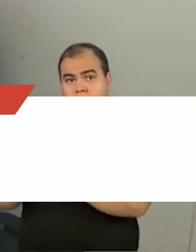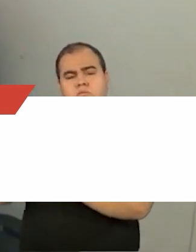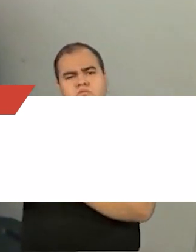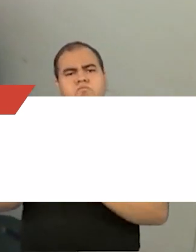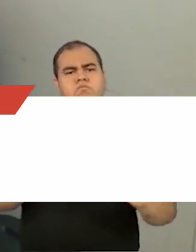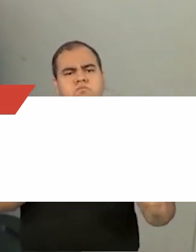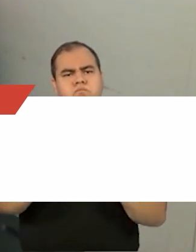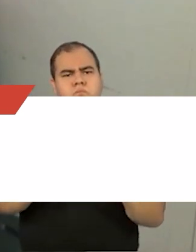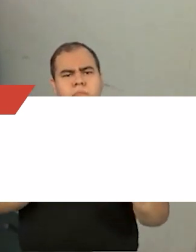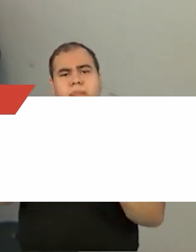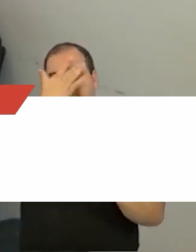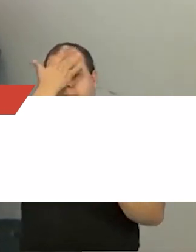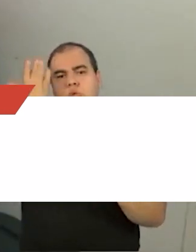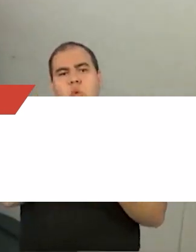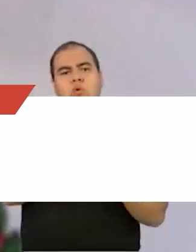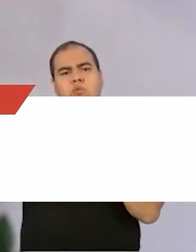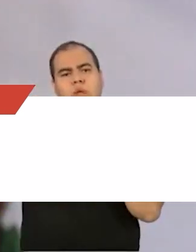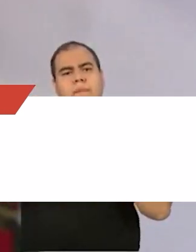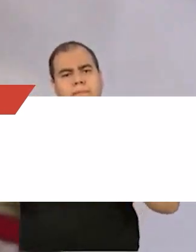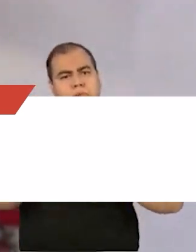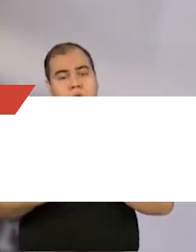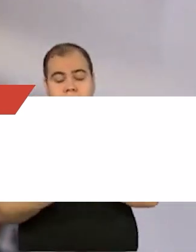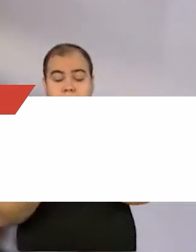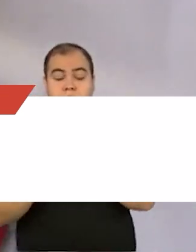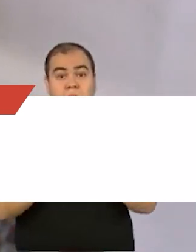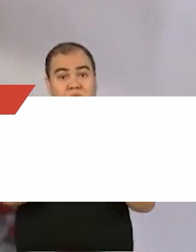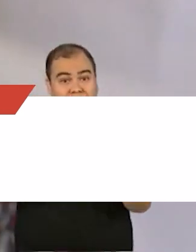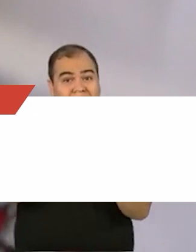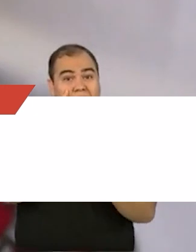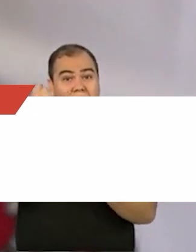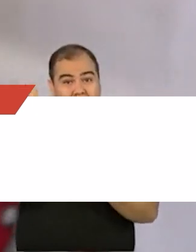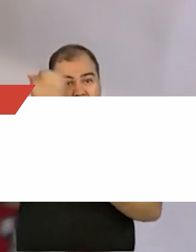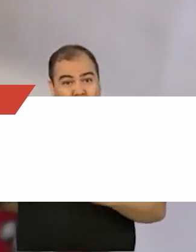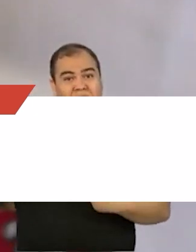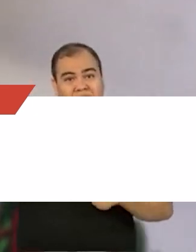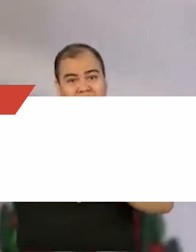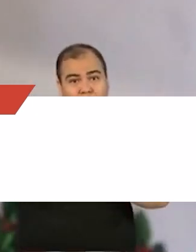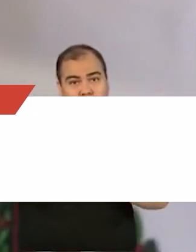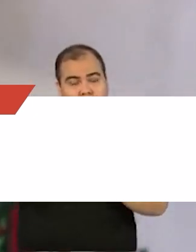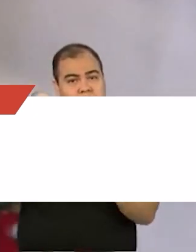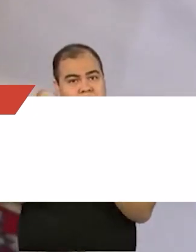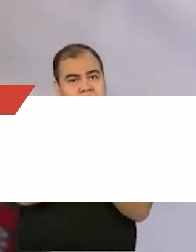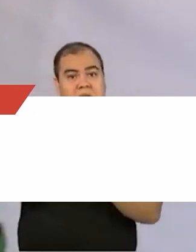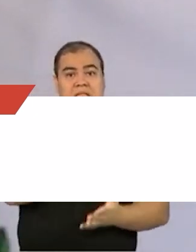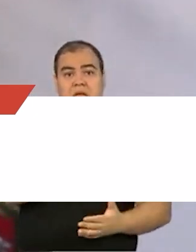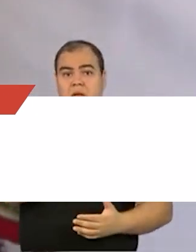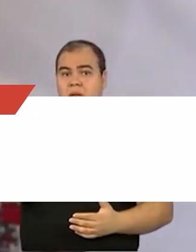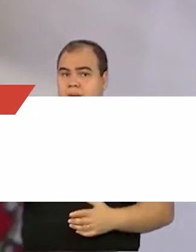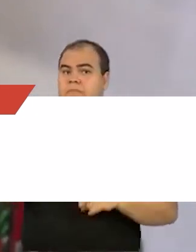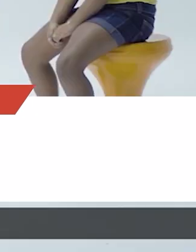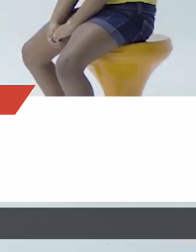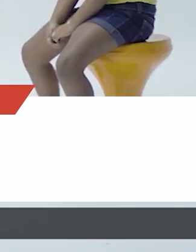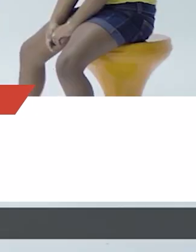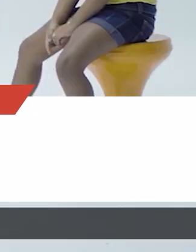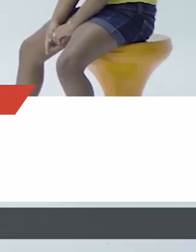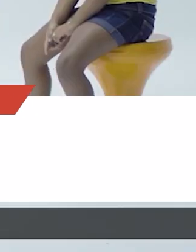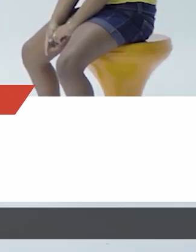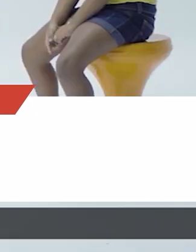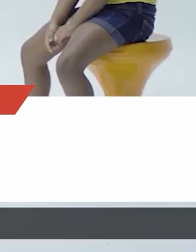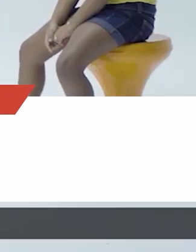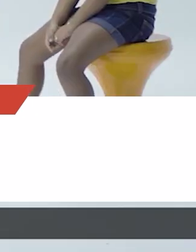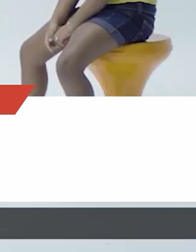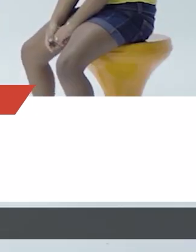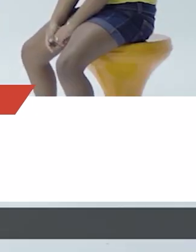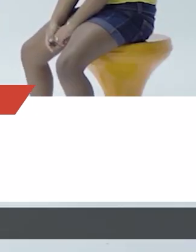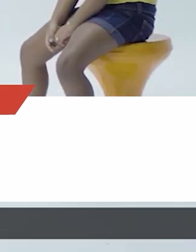gotinha ficou popularmente conhecida por meio das campanhas de vacinação lideradas pelos personagens da